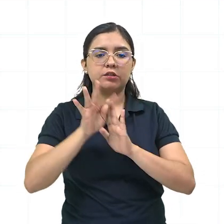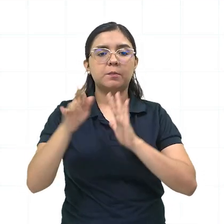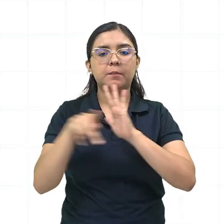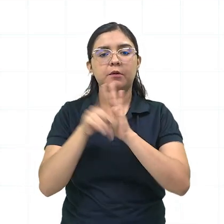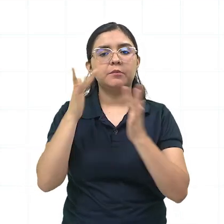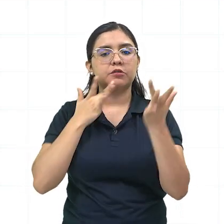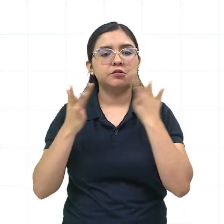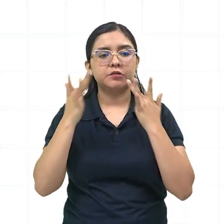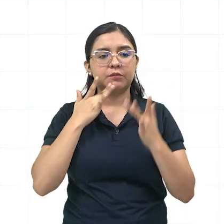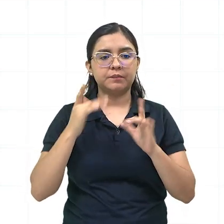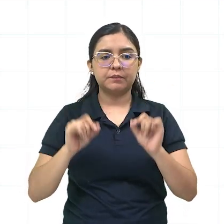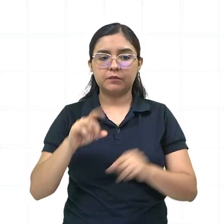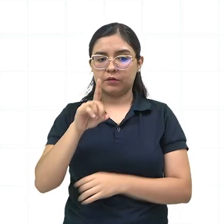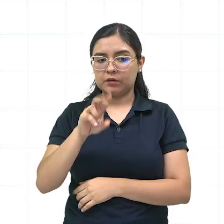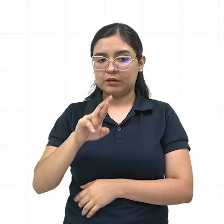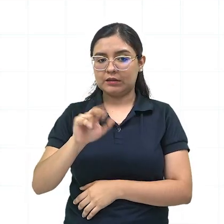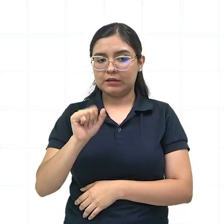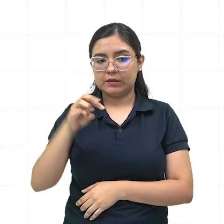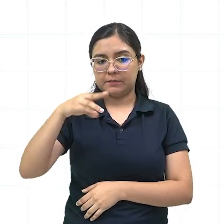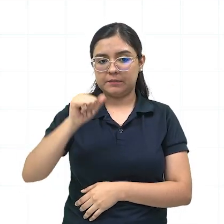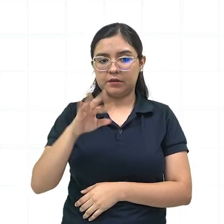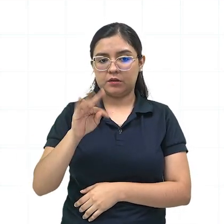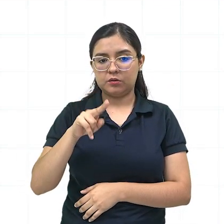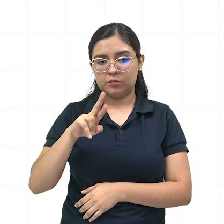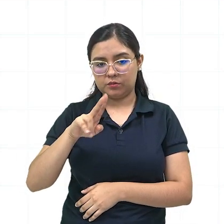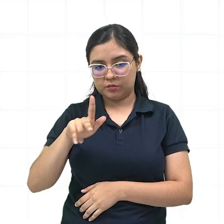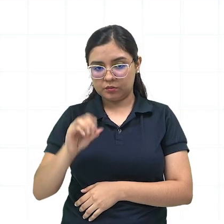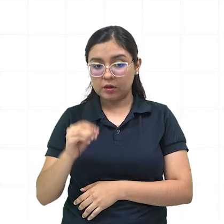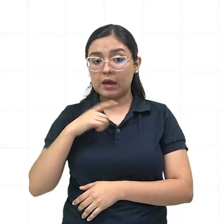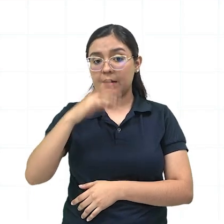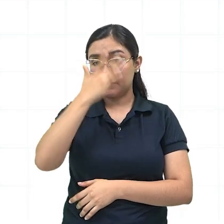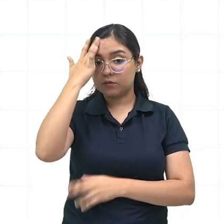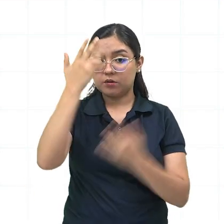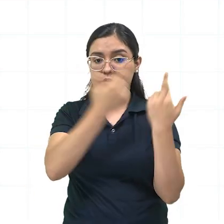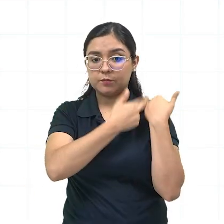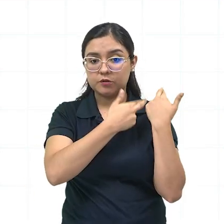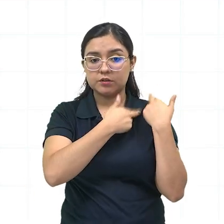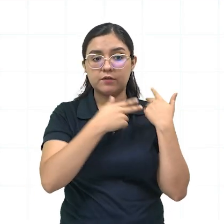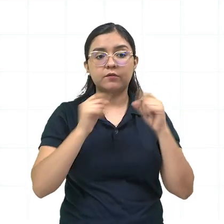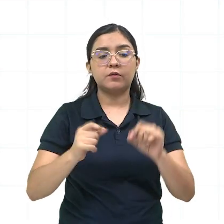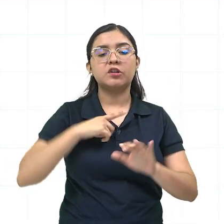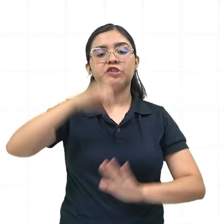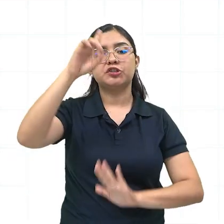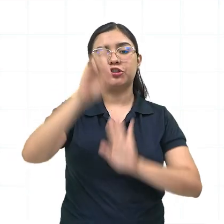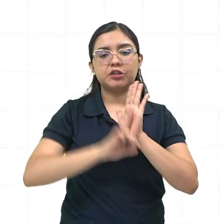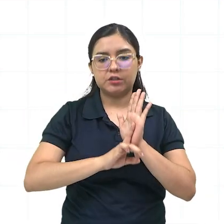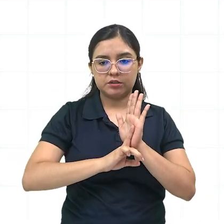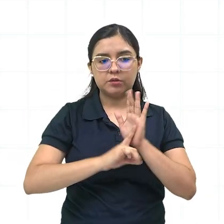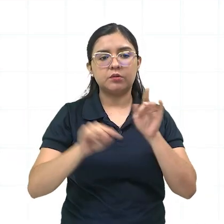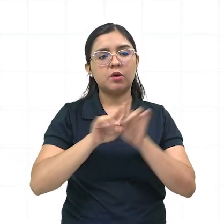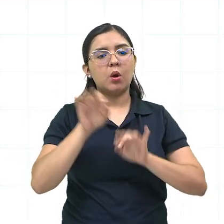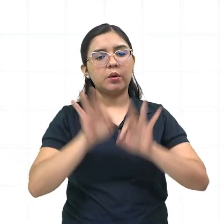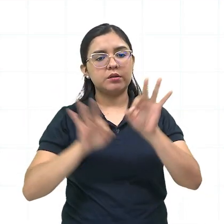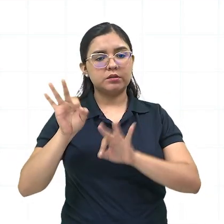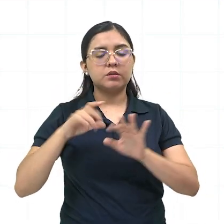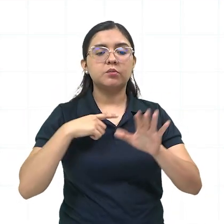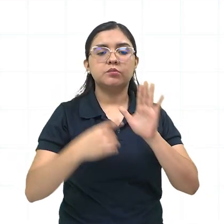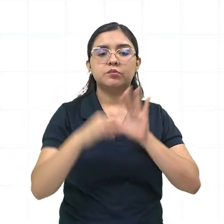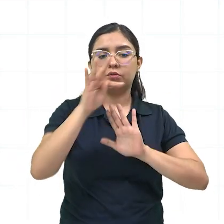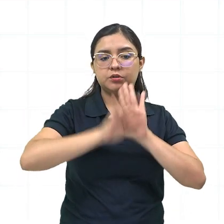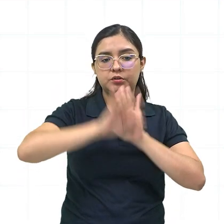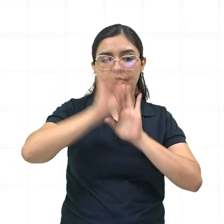sendo o dramaturgo a pessoa responsável pela composição dos